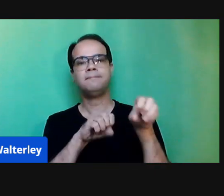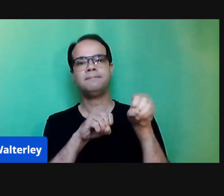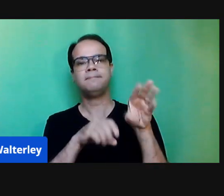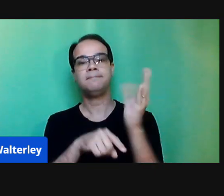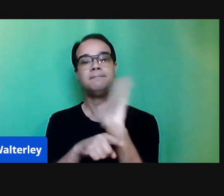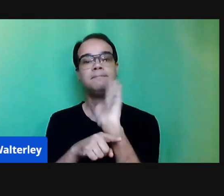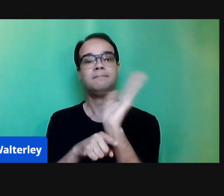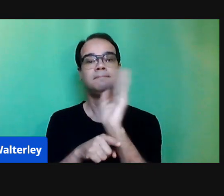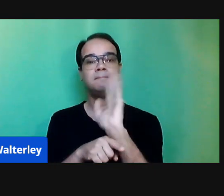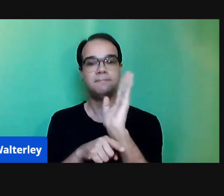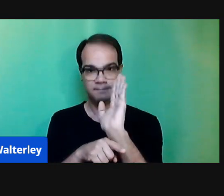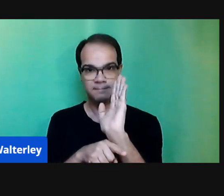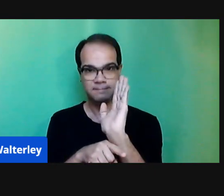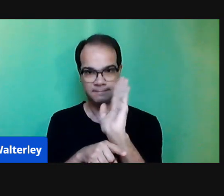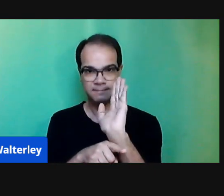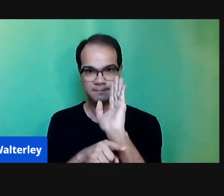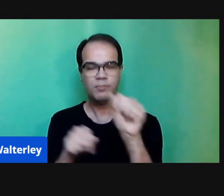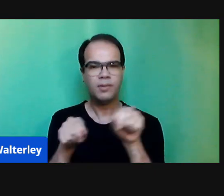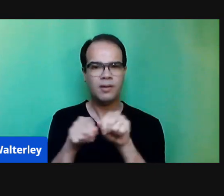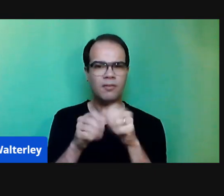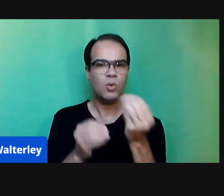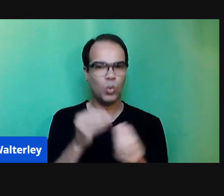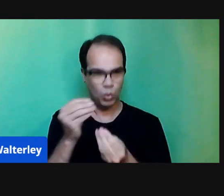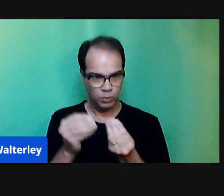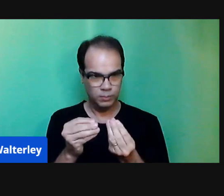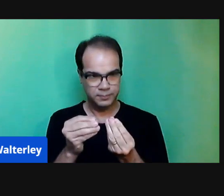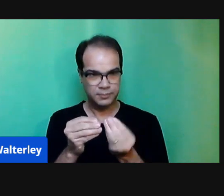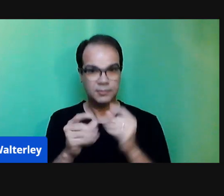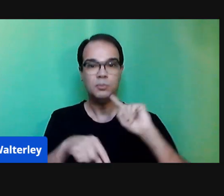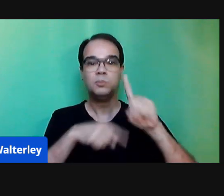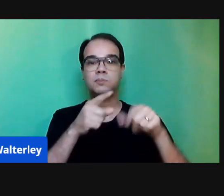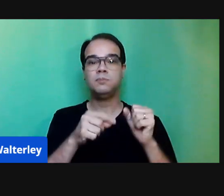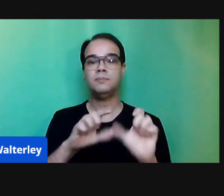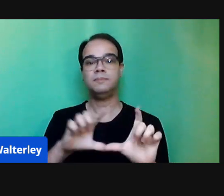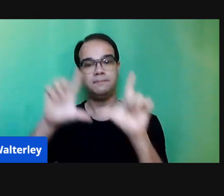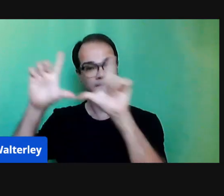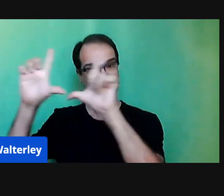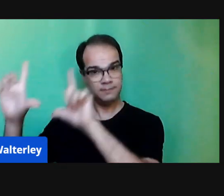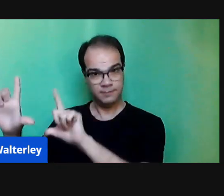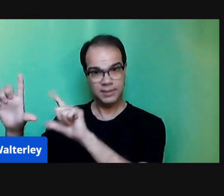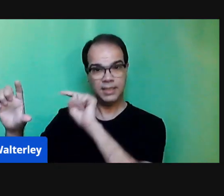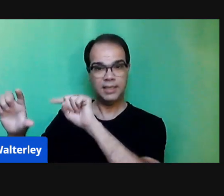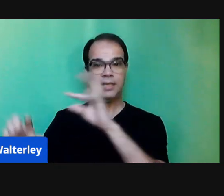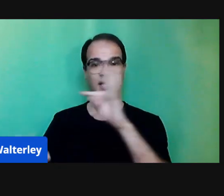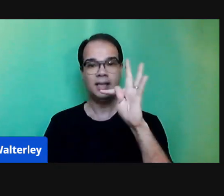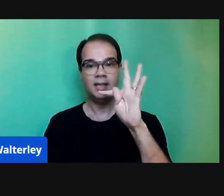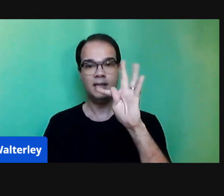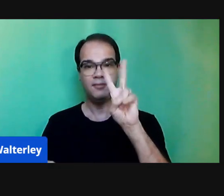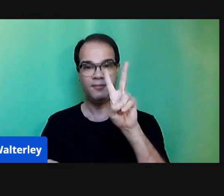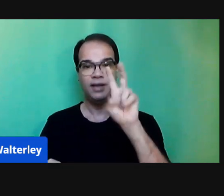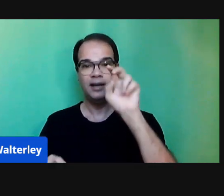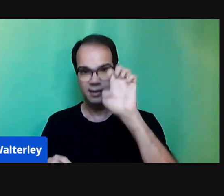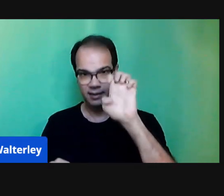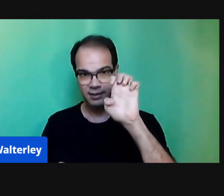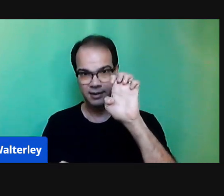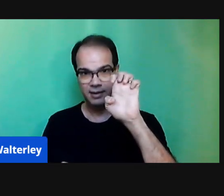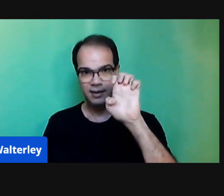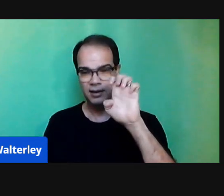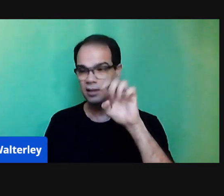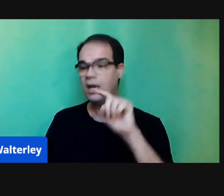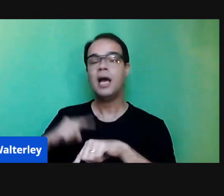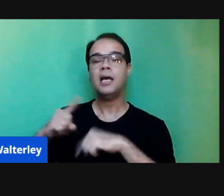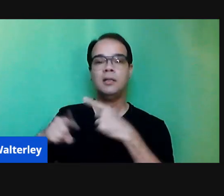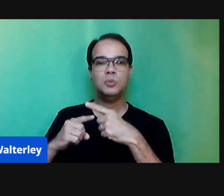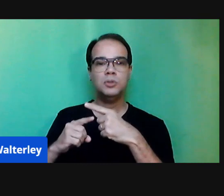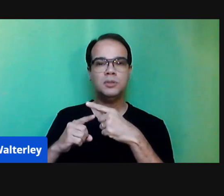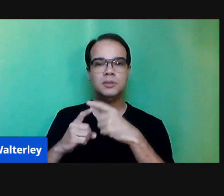fizemos documentários que foram exibidos na TV Educativa e alguns foram premiados nacionalmente também. Então, esse curso agora a gente está